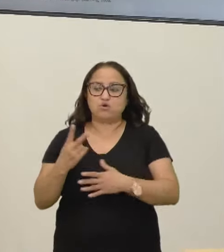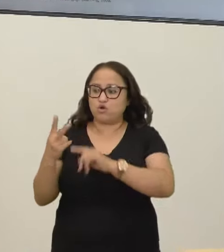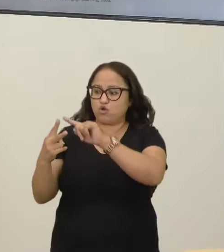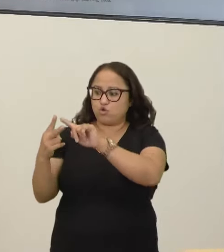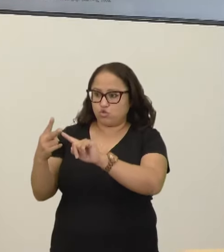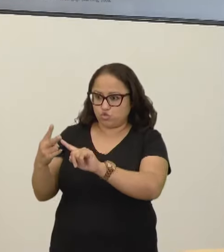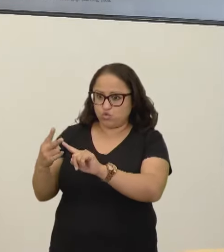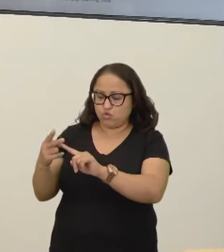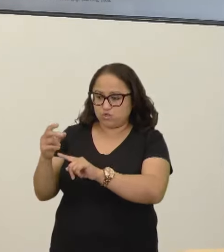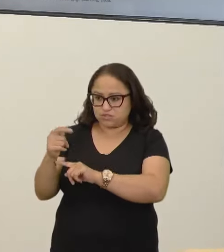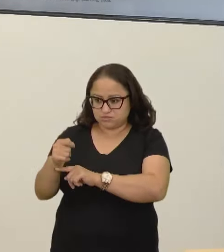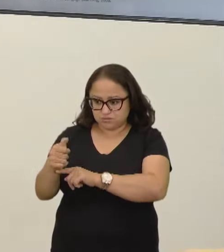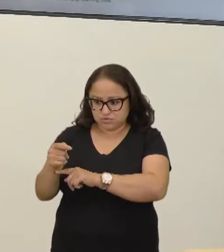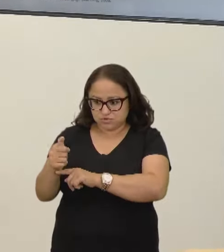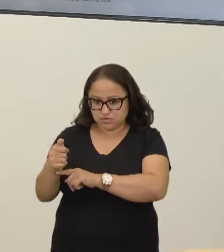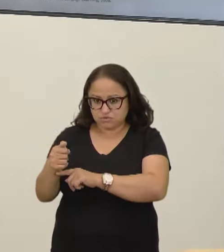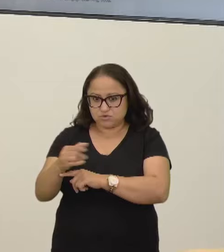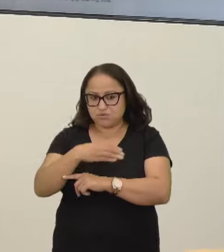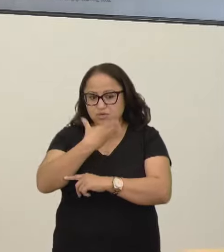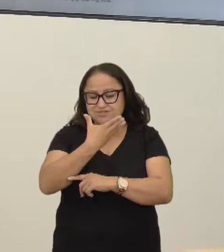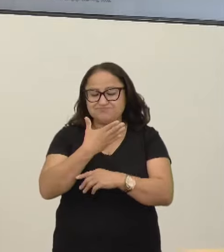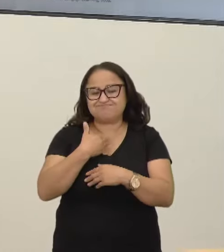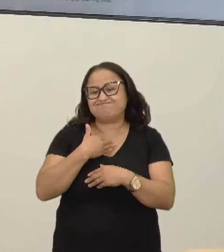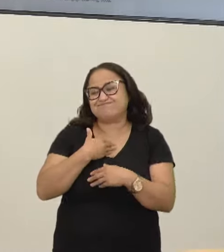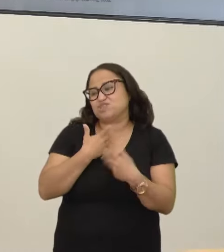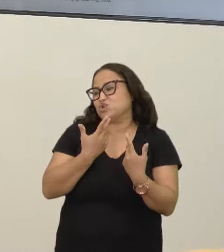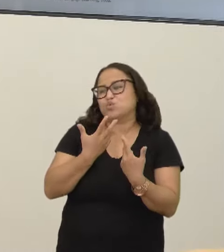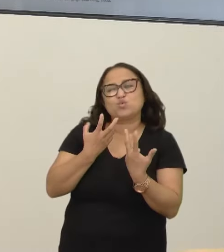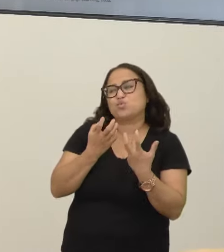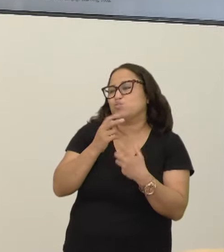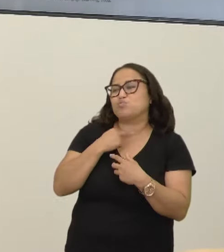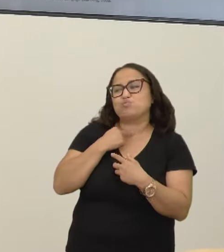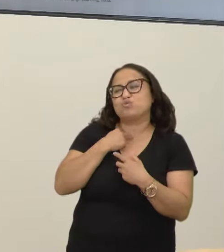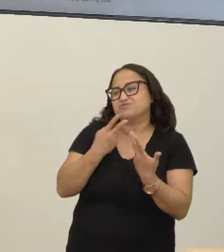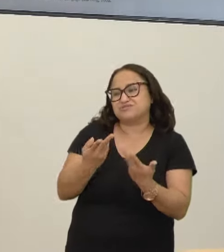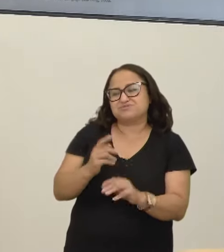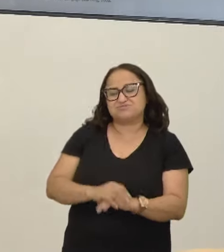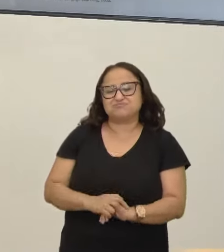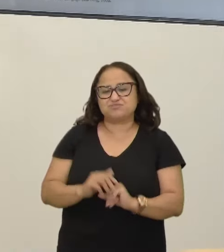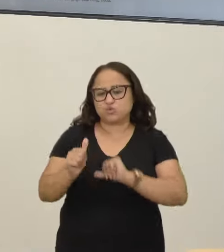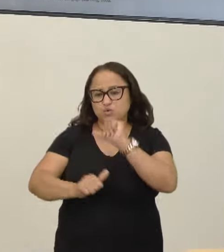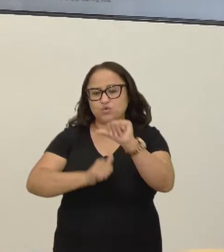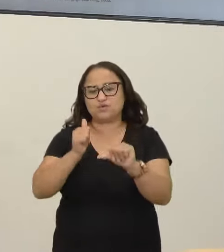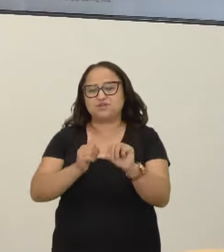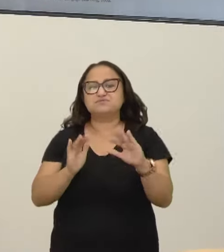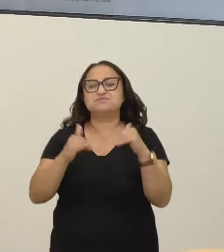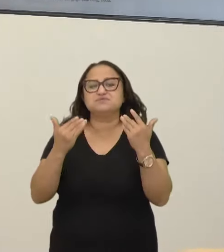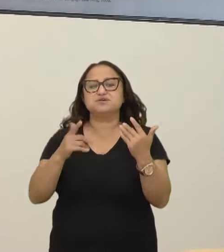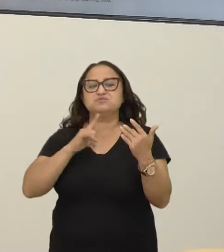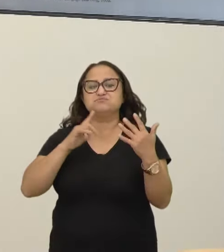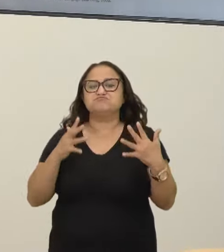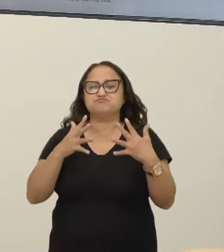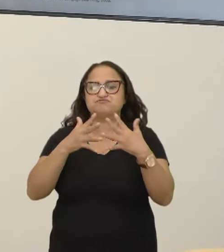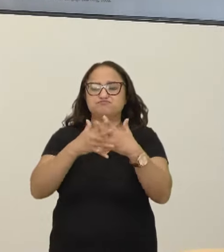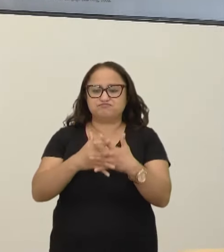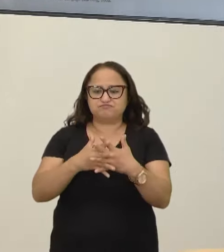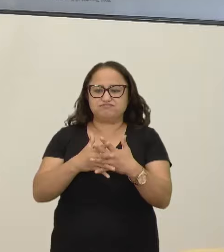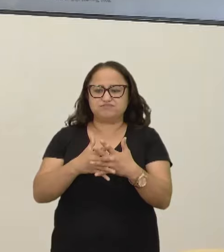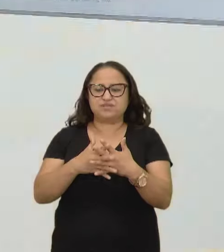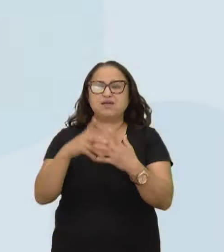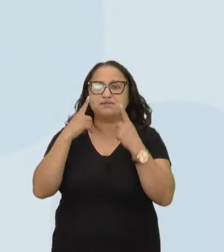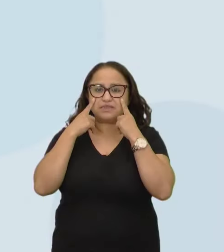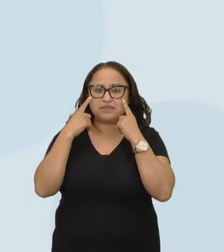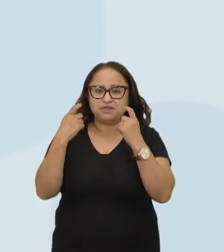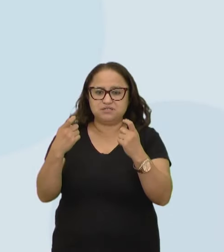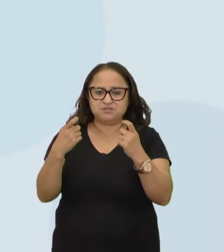pela maçã. Você só tem uma, infelizmente eu não vou poder trocar com você. Então a gente tem uma complexidade bem interessante.